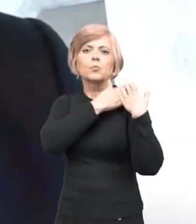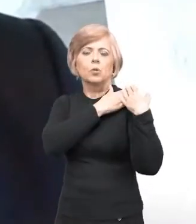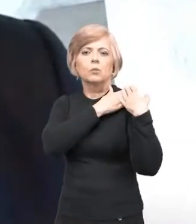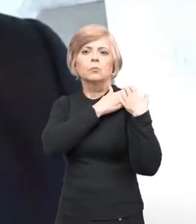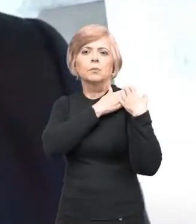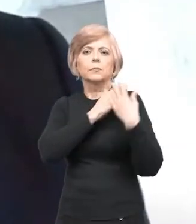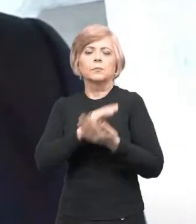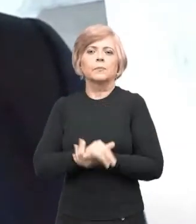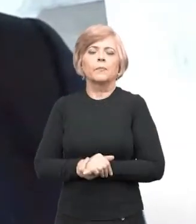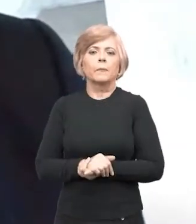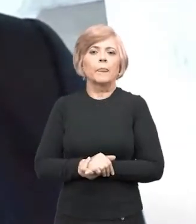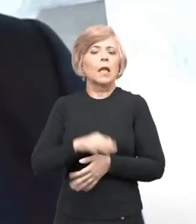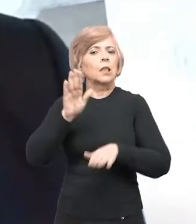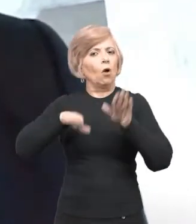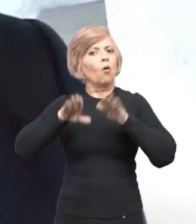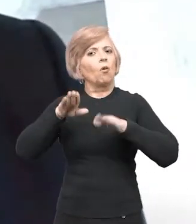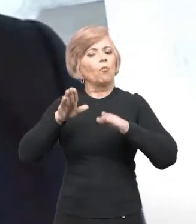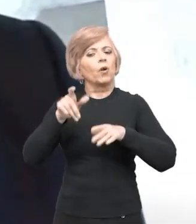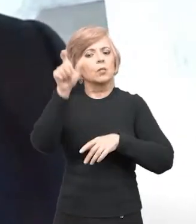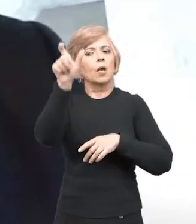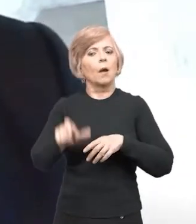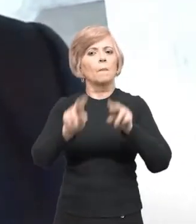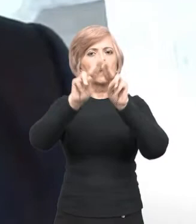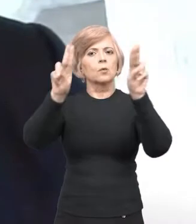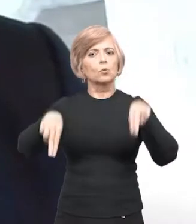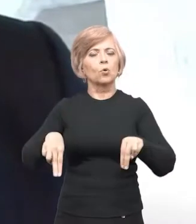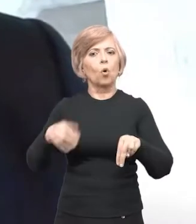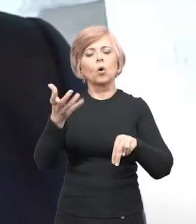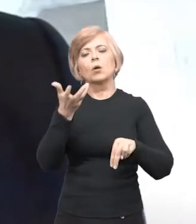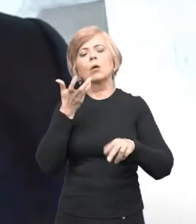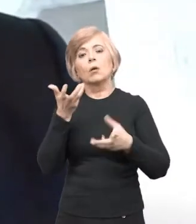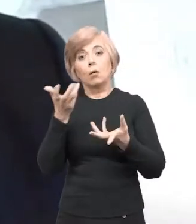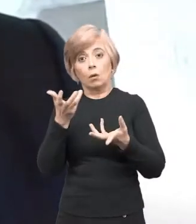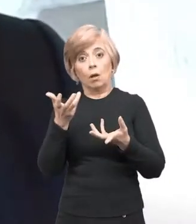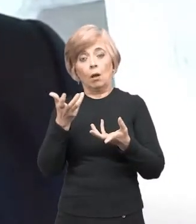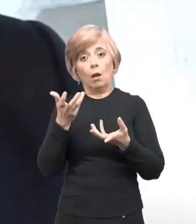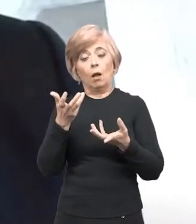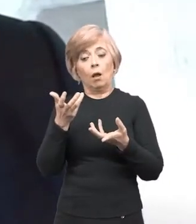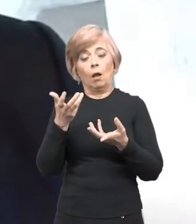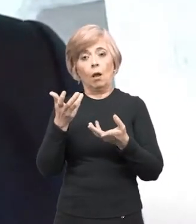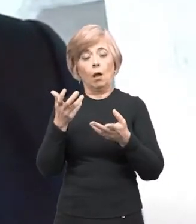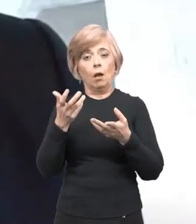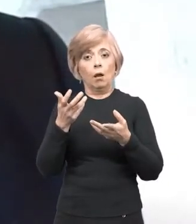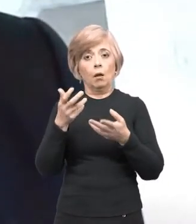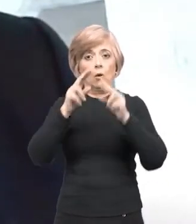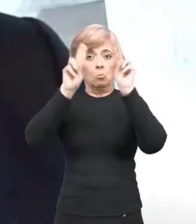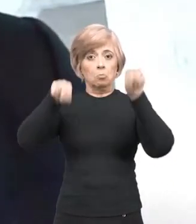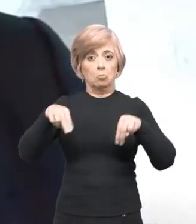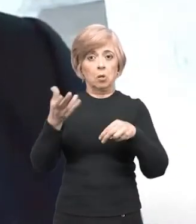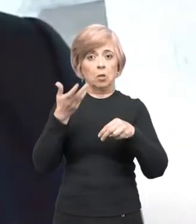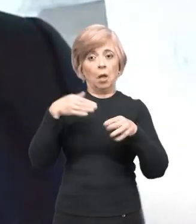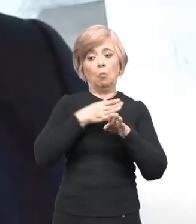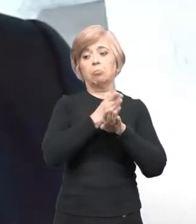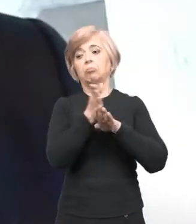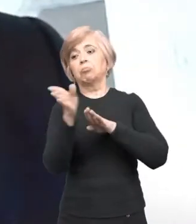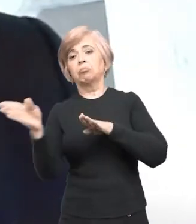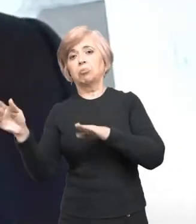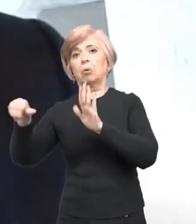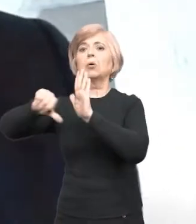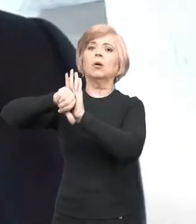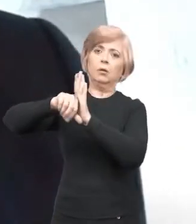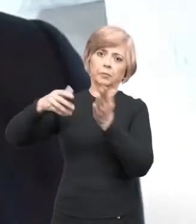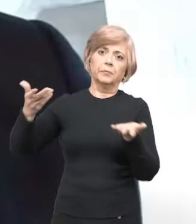né, se for o caso, o agente que continua ou que quer, né, enveredar pela prática criminosa. Acho que esse